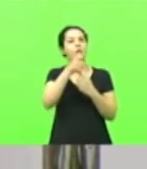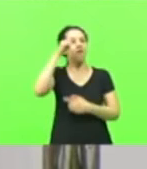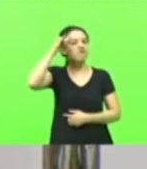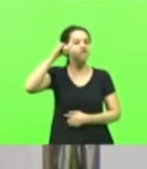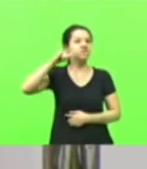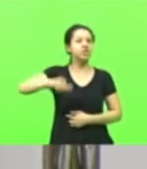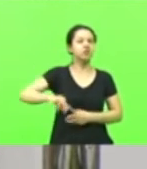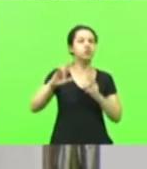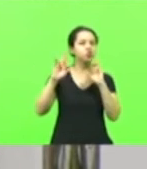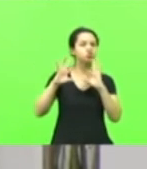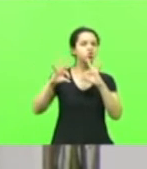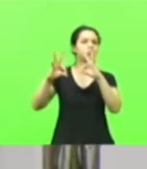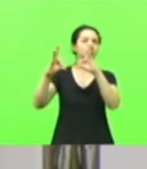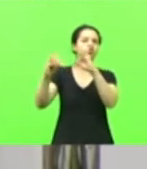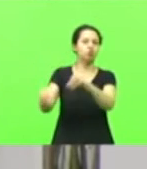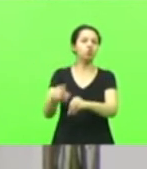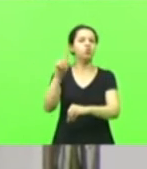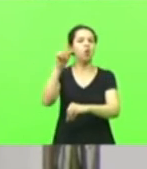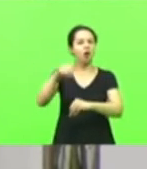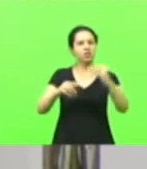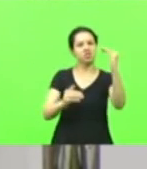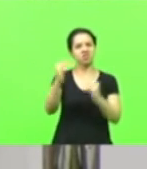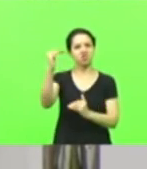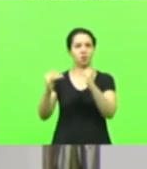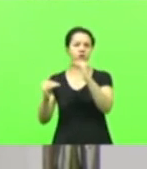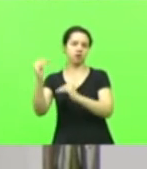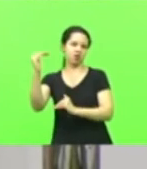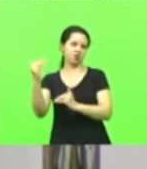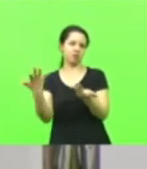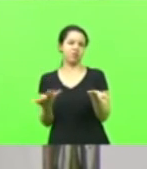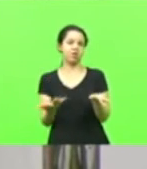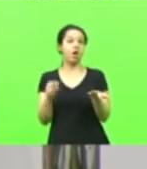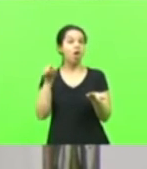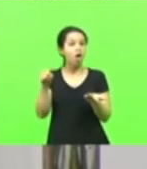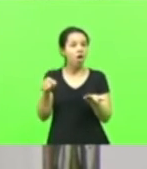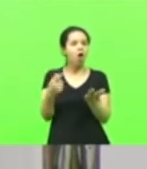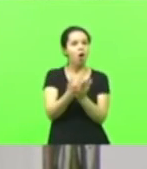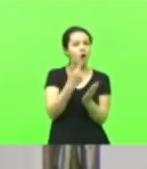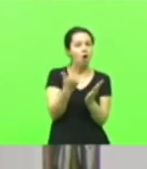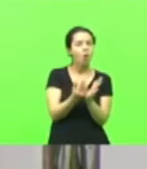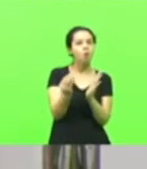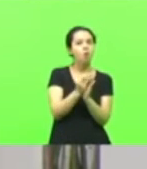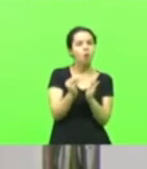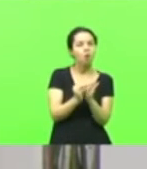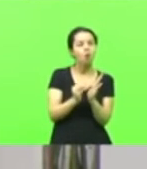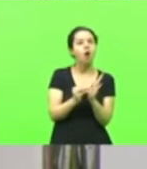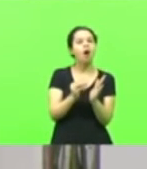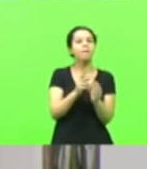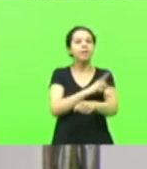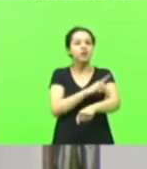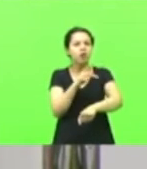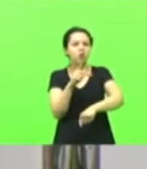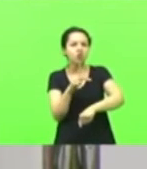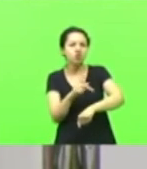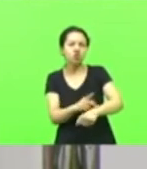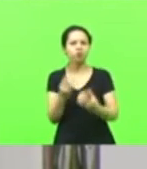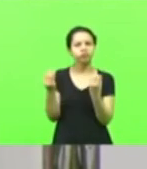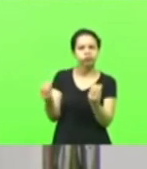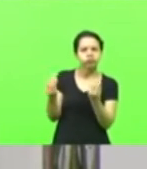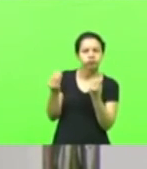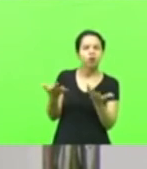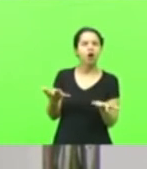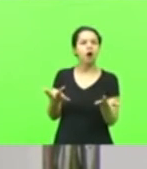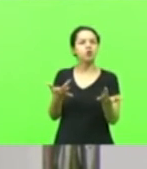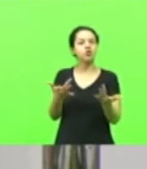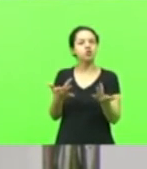desigualdade em suas obras ele constrói a pedagogia da indignação da Solidariedade